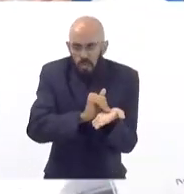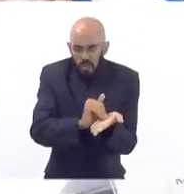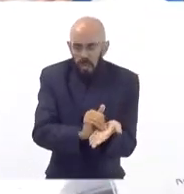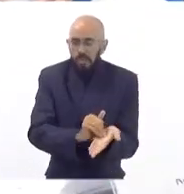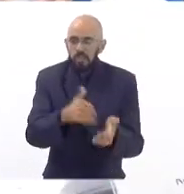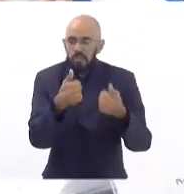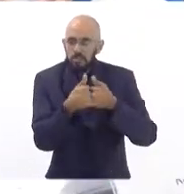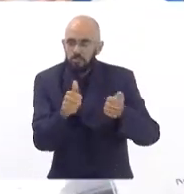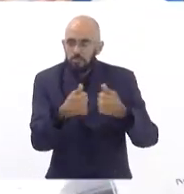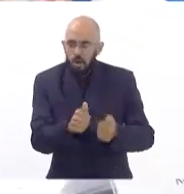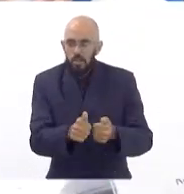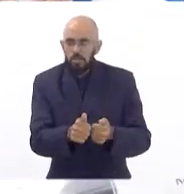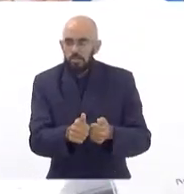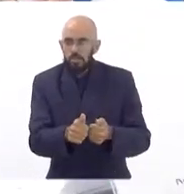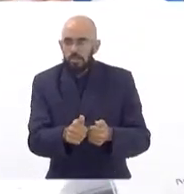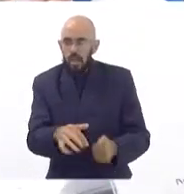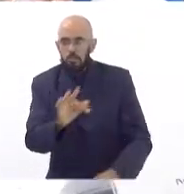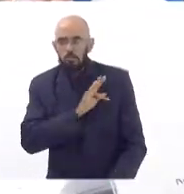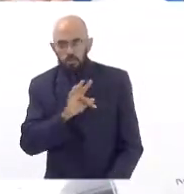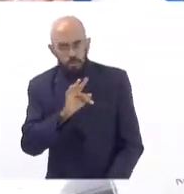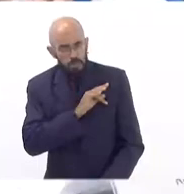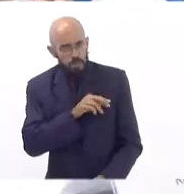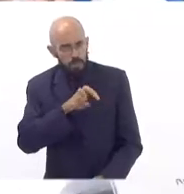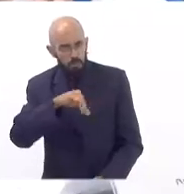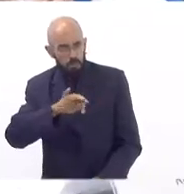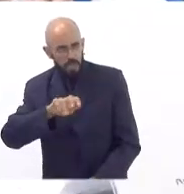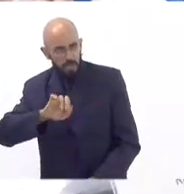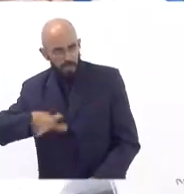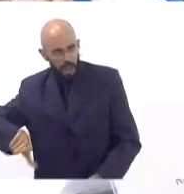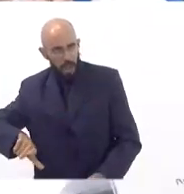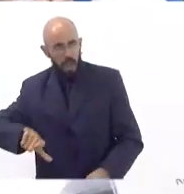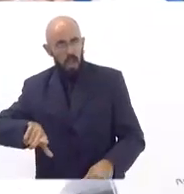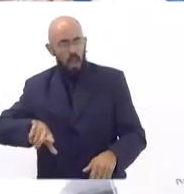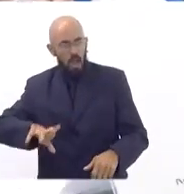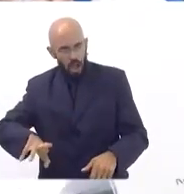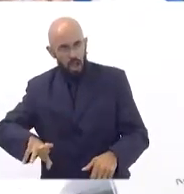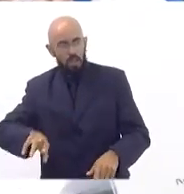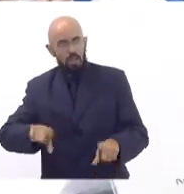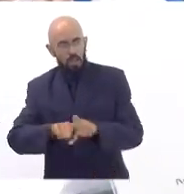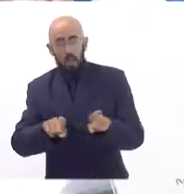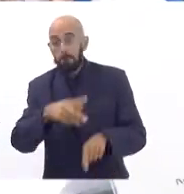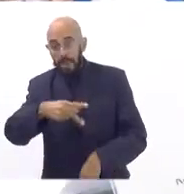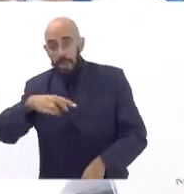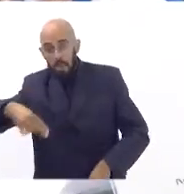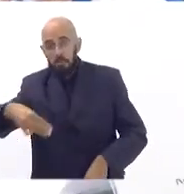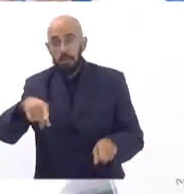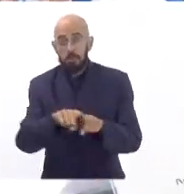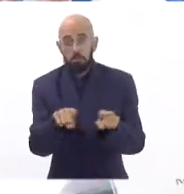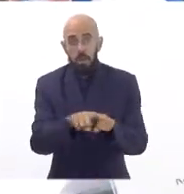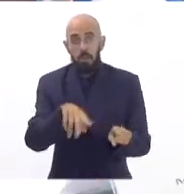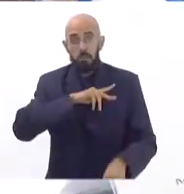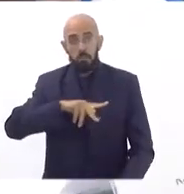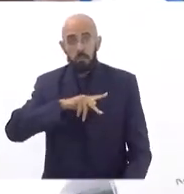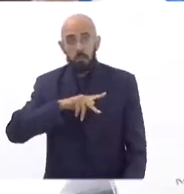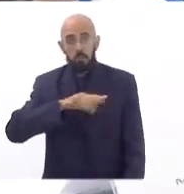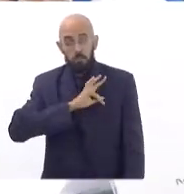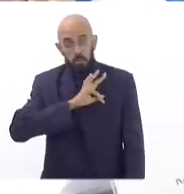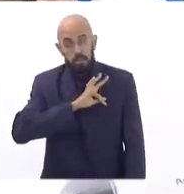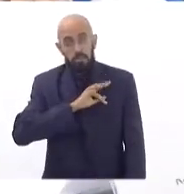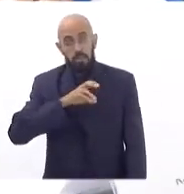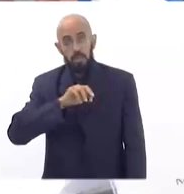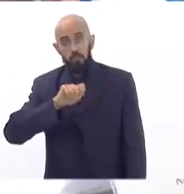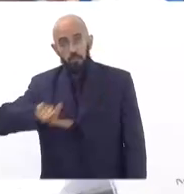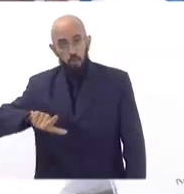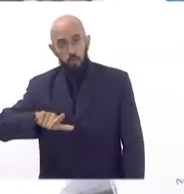para que tanto a polícia militar contra civil possam trabalhar em conjunto para minimizar o problema mas será que esse esse drama